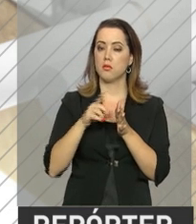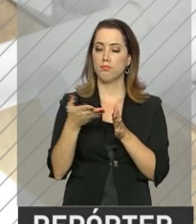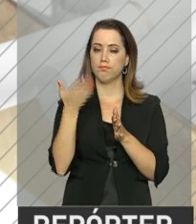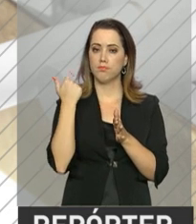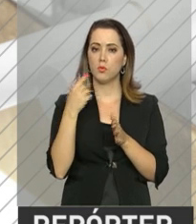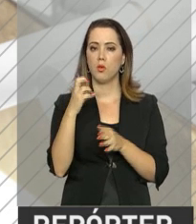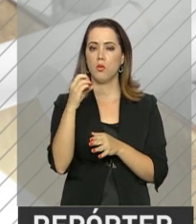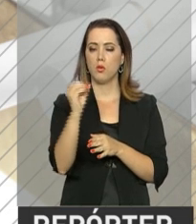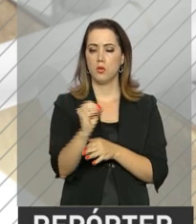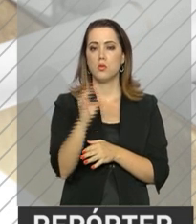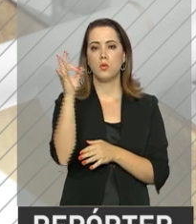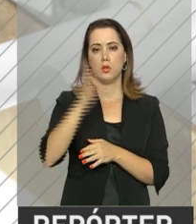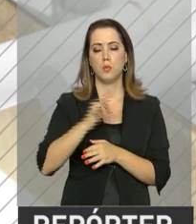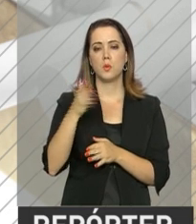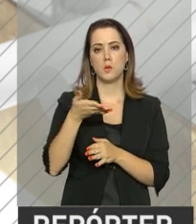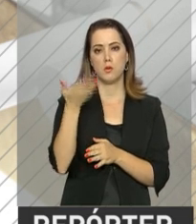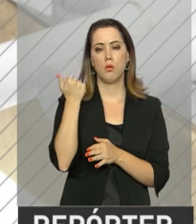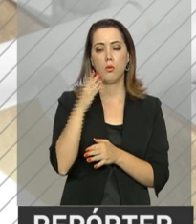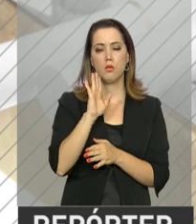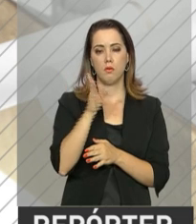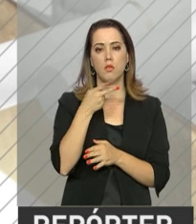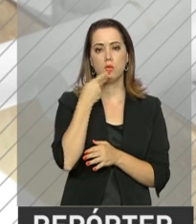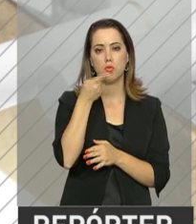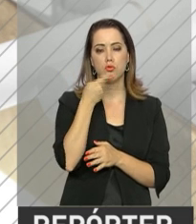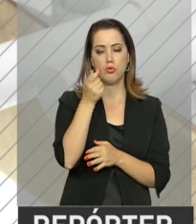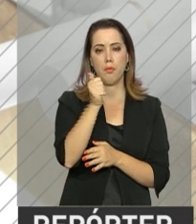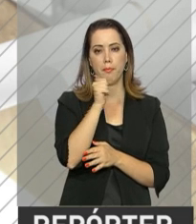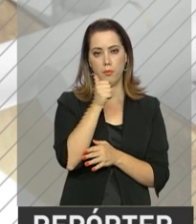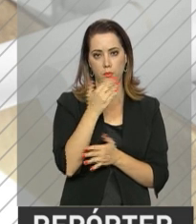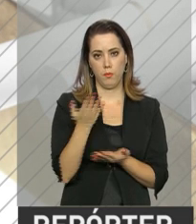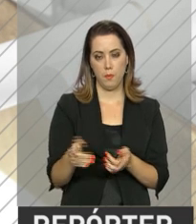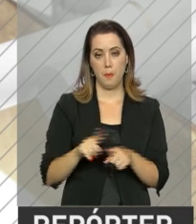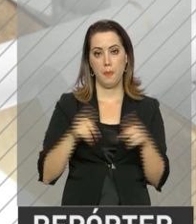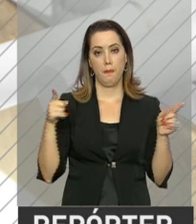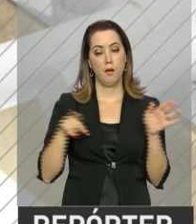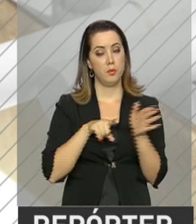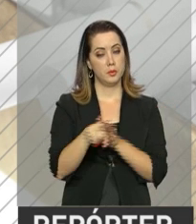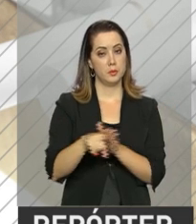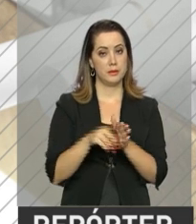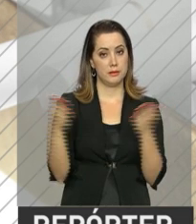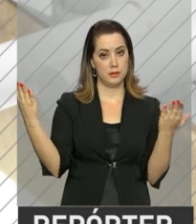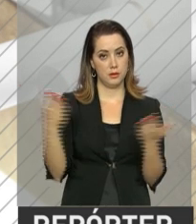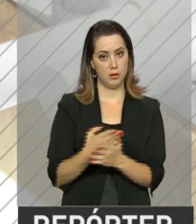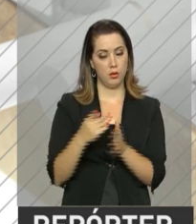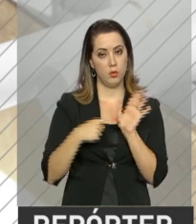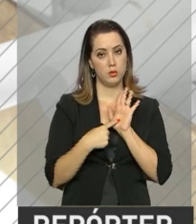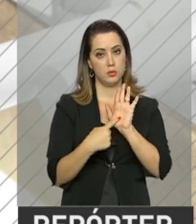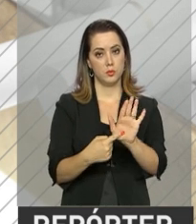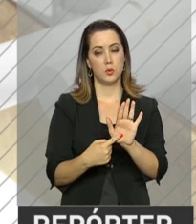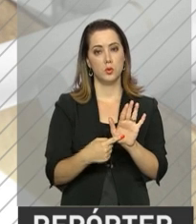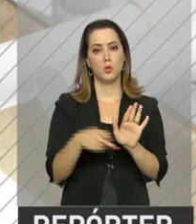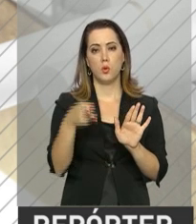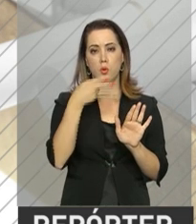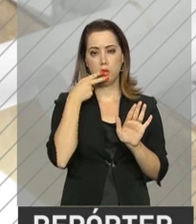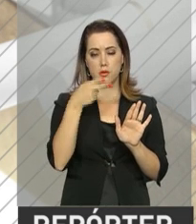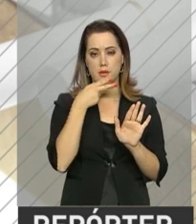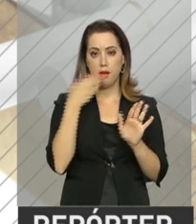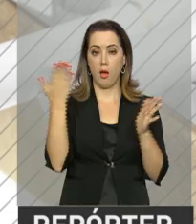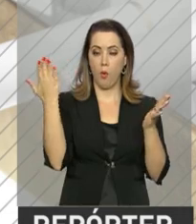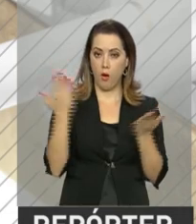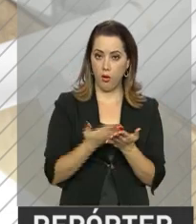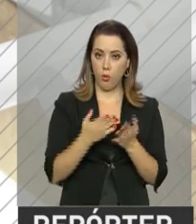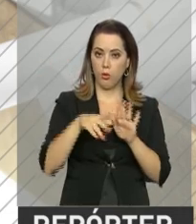50% declararam ter experimentado a bebida o estudo mostrou também que o consumo de cigarro caiu de